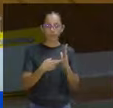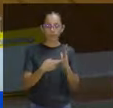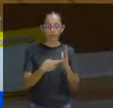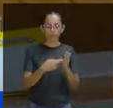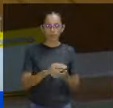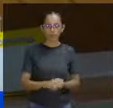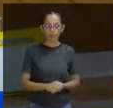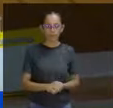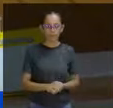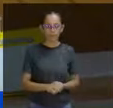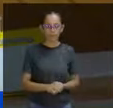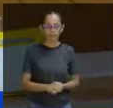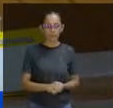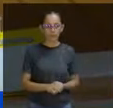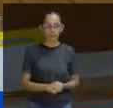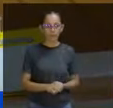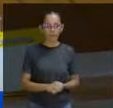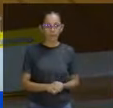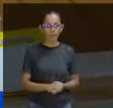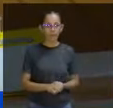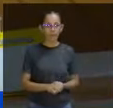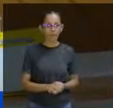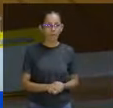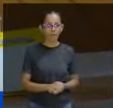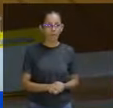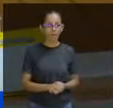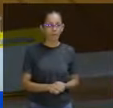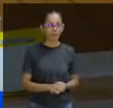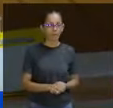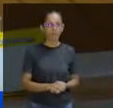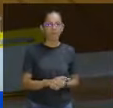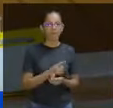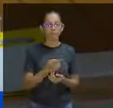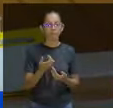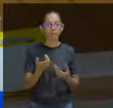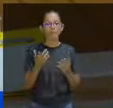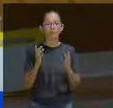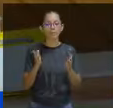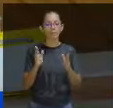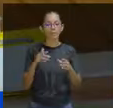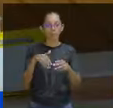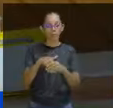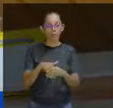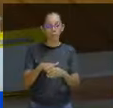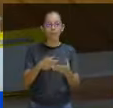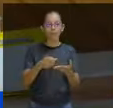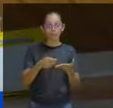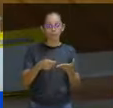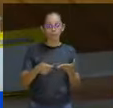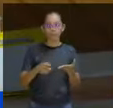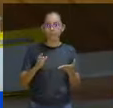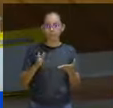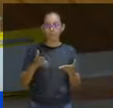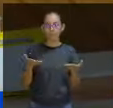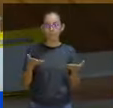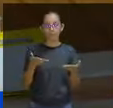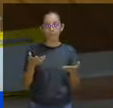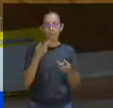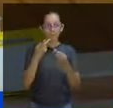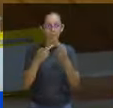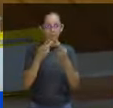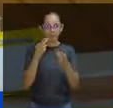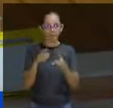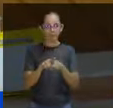juiz Paulo Madeira. O voto está escrito, mas eu vou fazer algumas considerações aqui, além do que está no voto, em